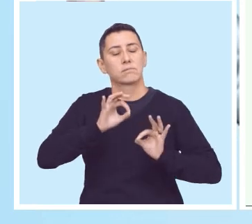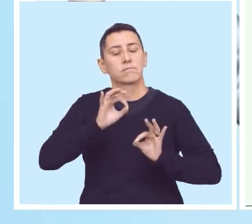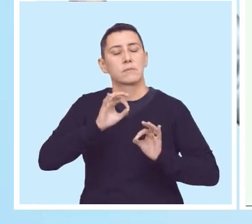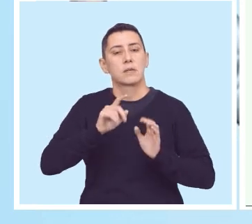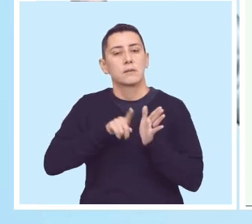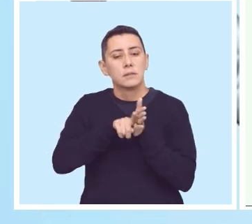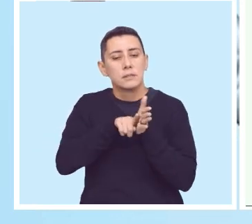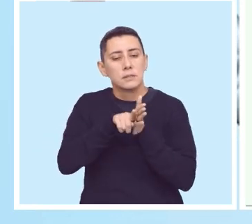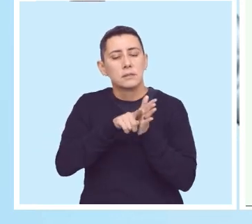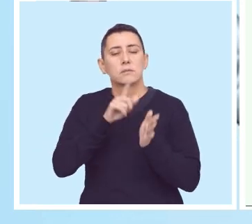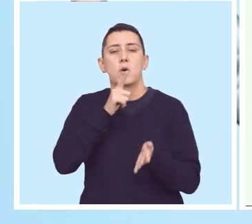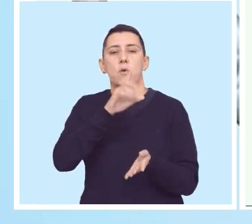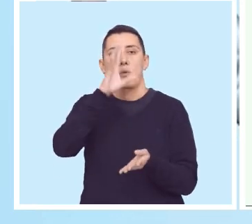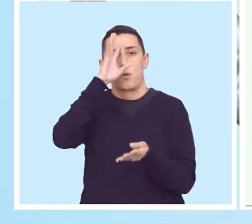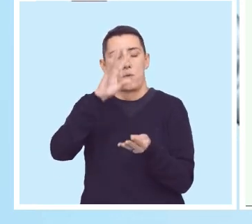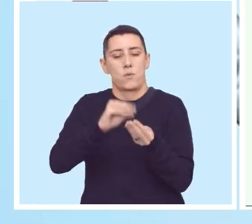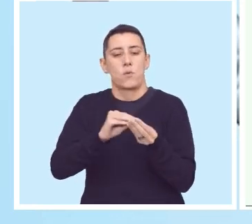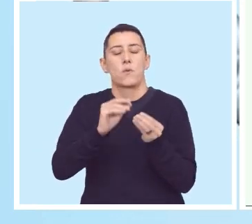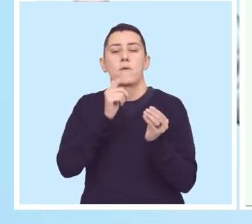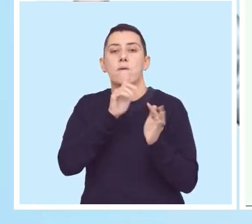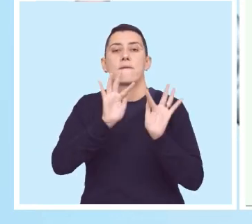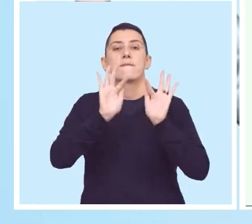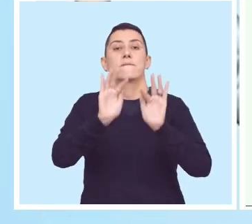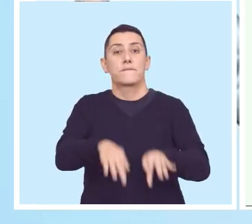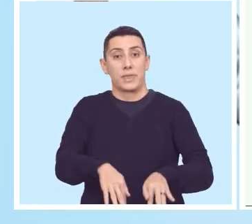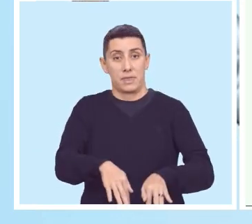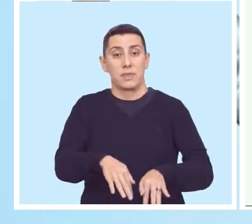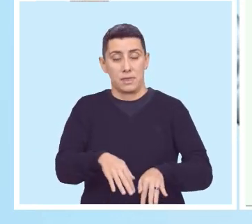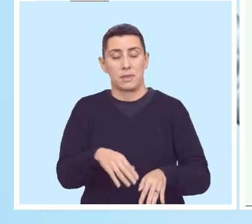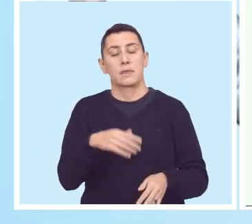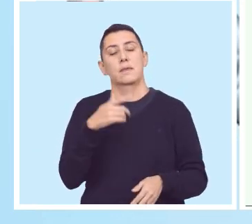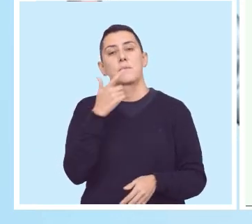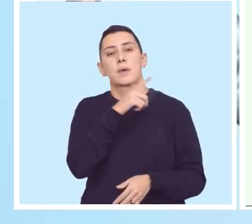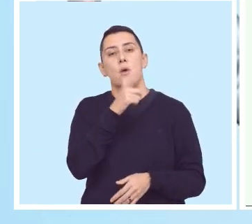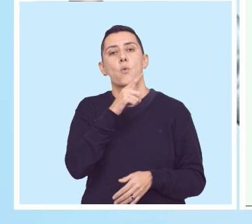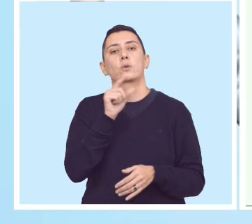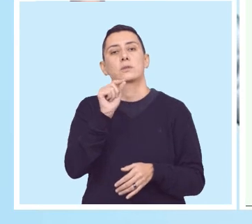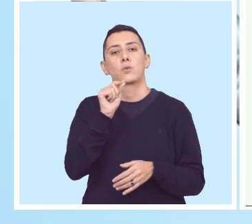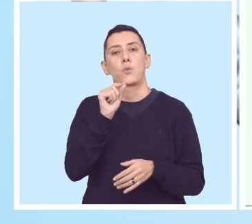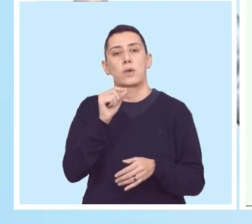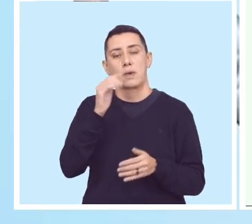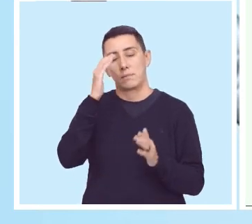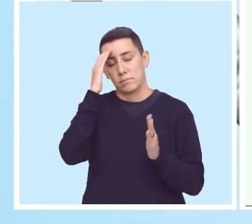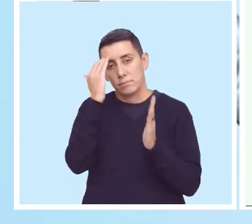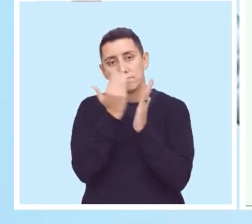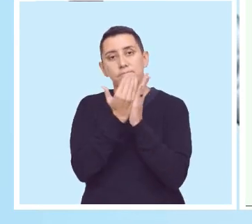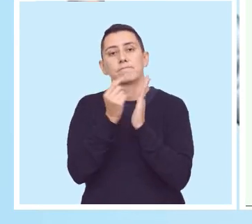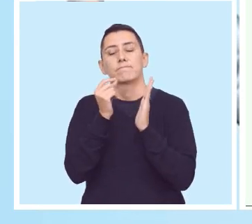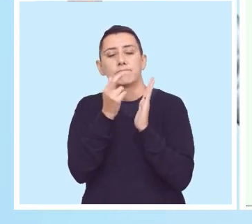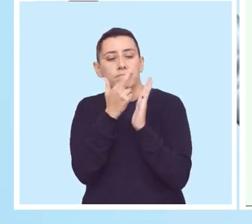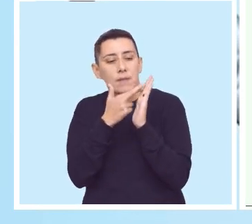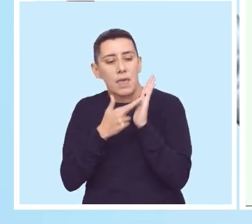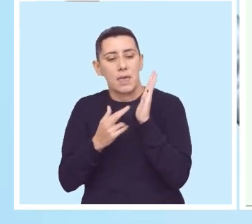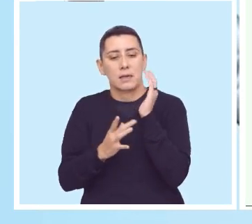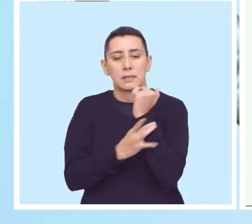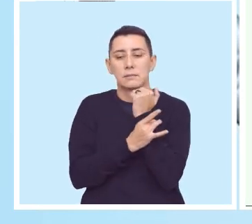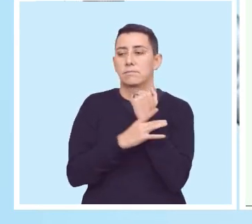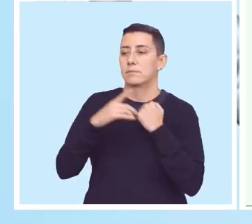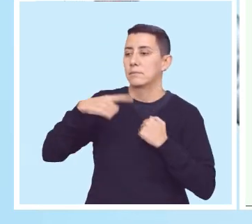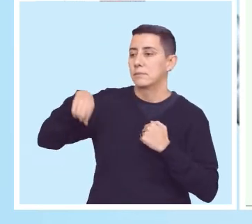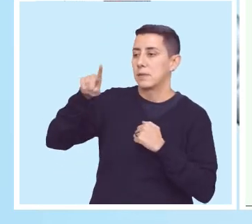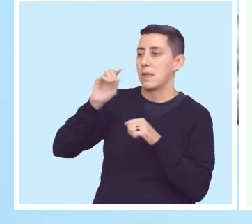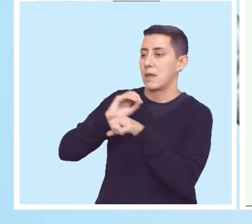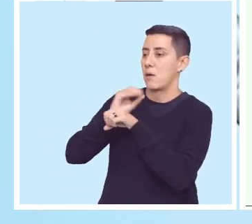concluir e ter a segurança de que nós conseguiríamos atender às exigências e às expectativas de uma empresa, né, de